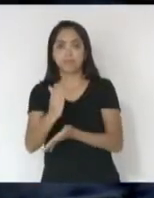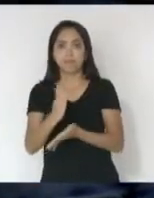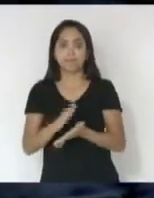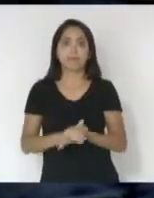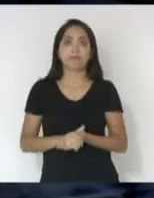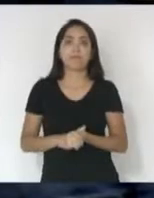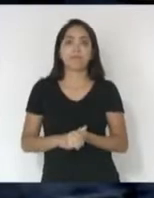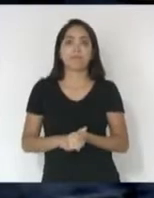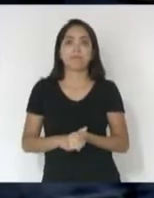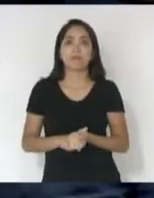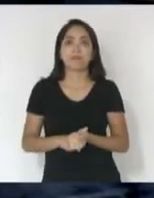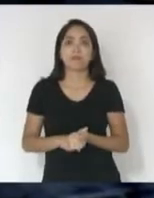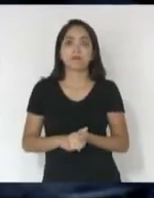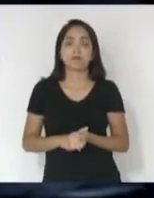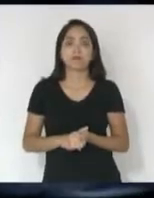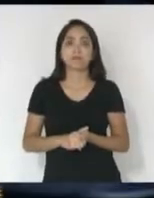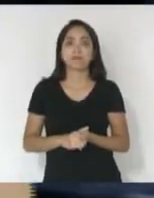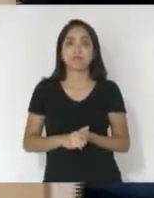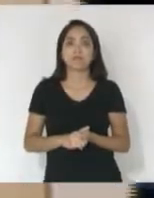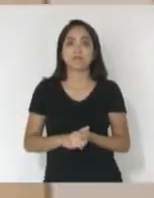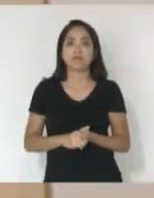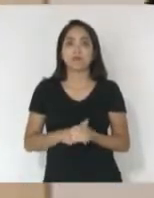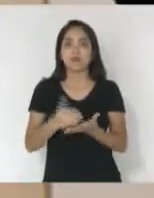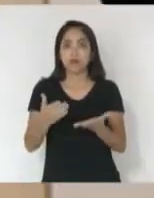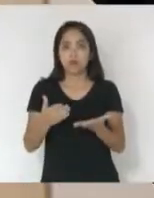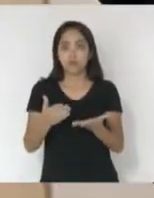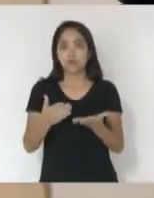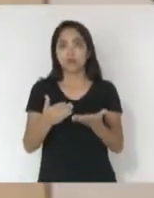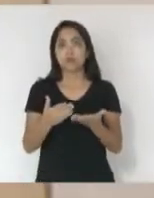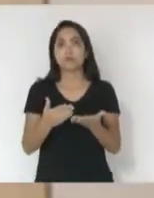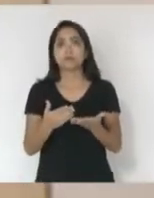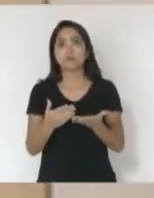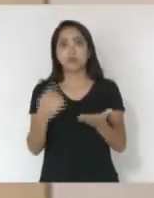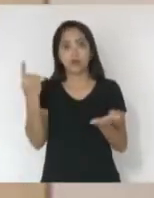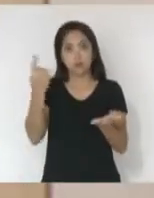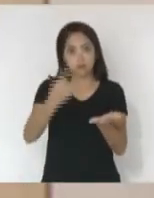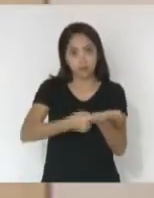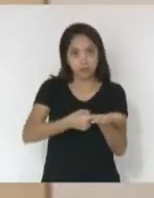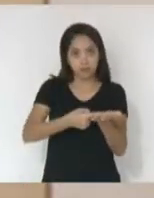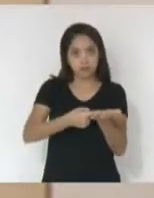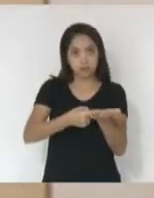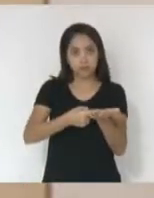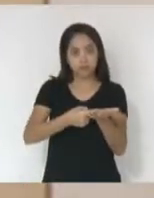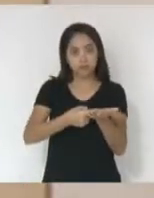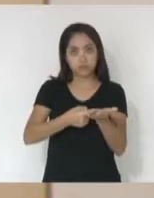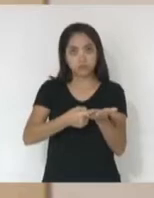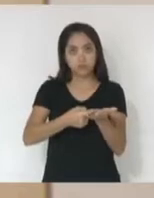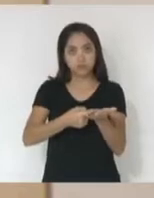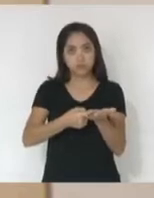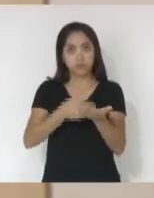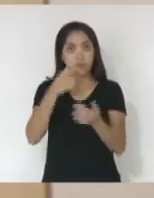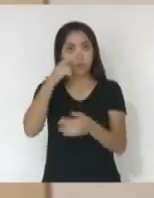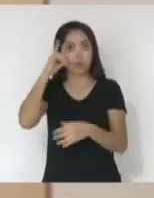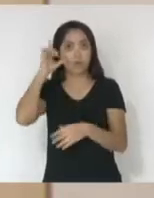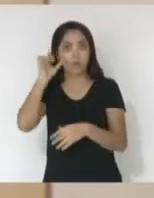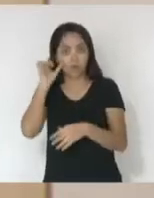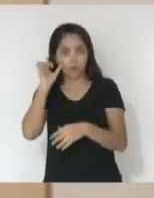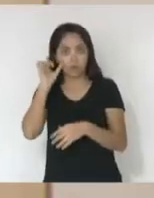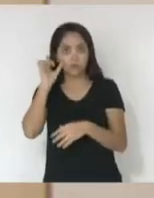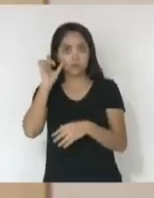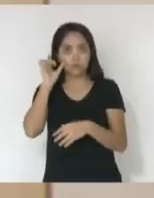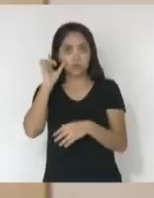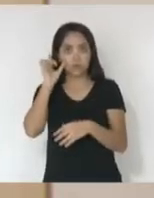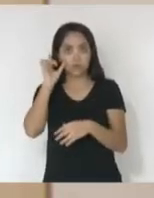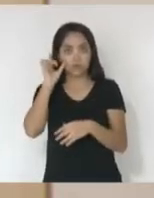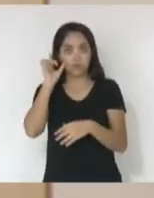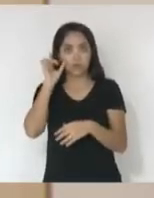Aprovado. De acordo, ou melhor, conforme acordo, na tarde de ontem, até por sugestão